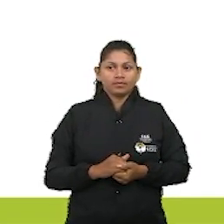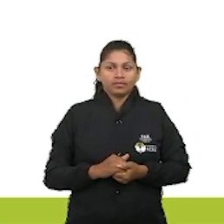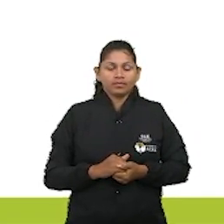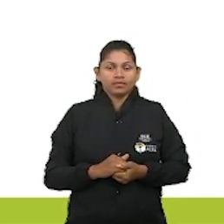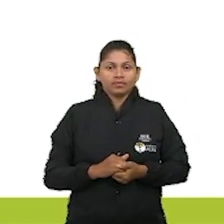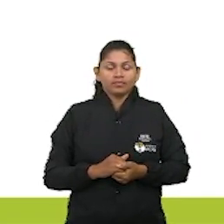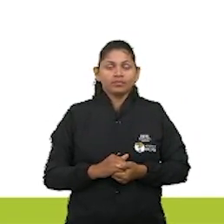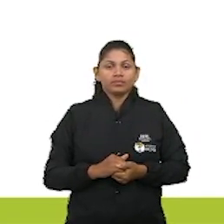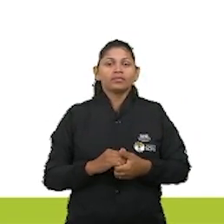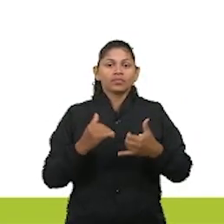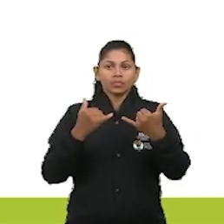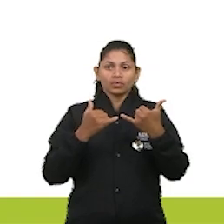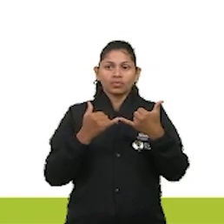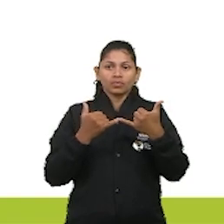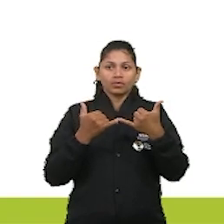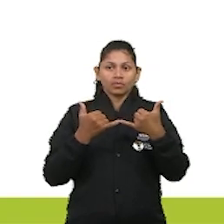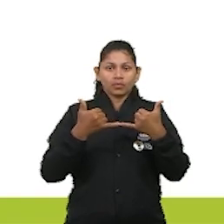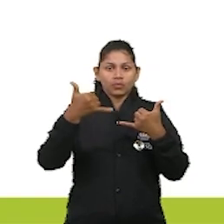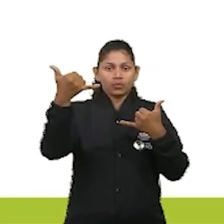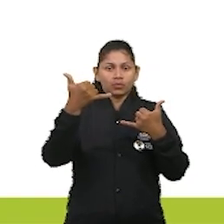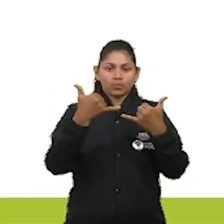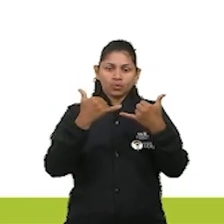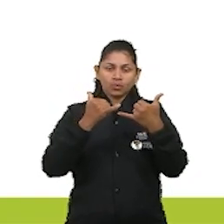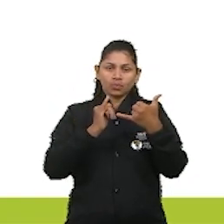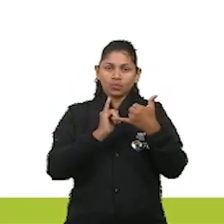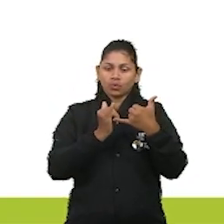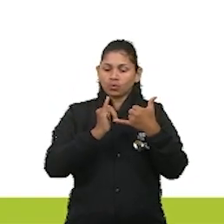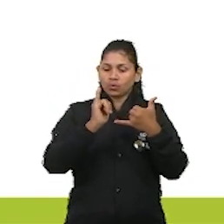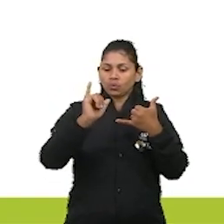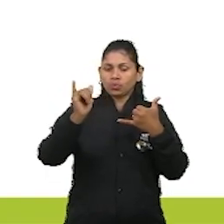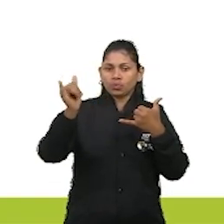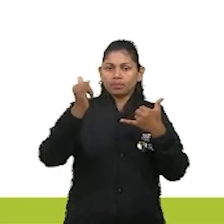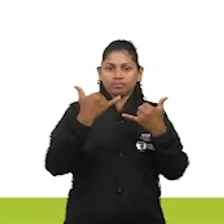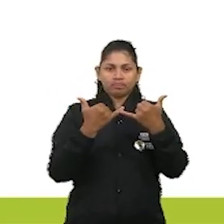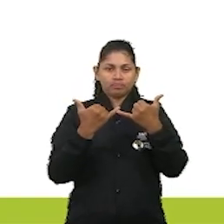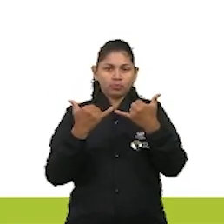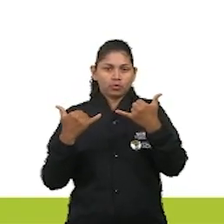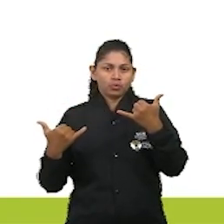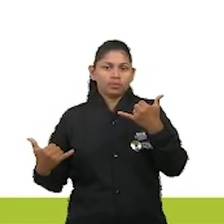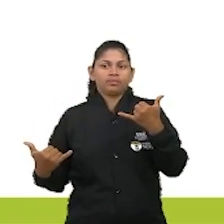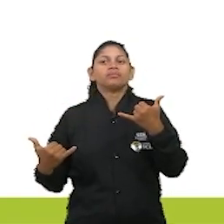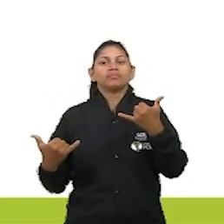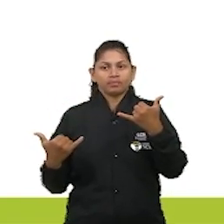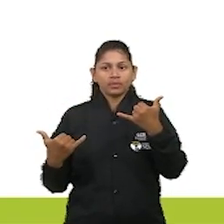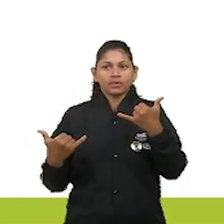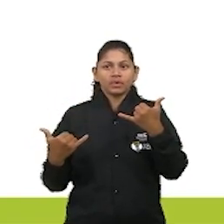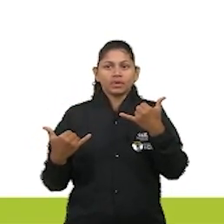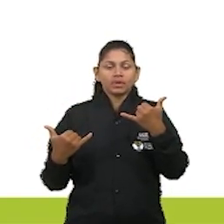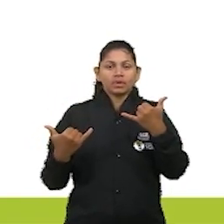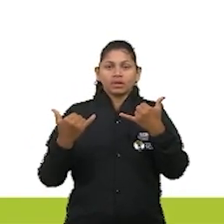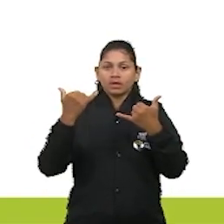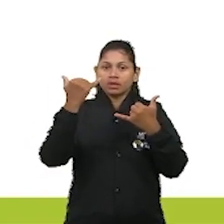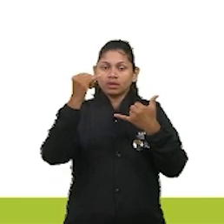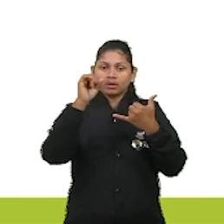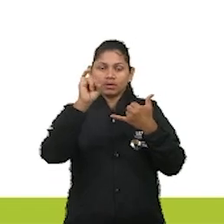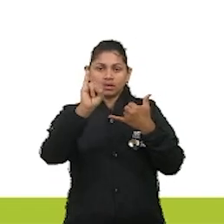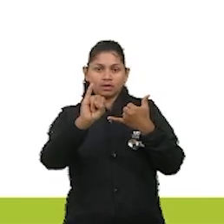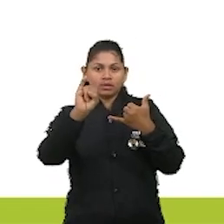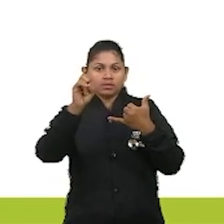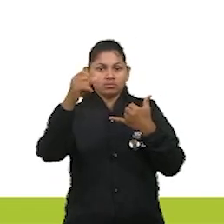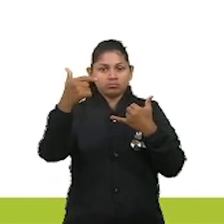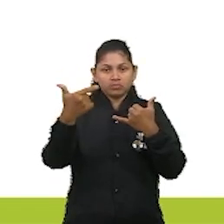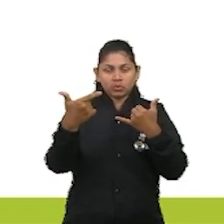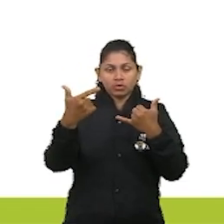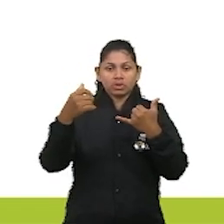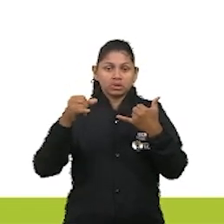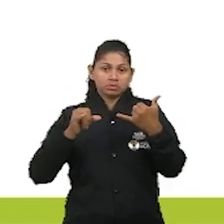2 fios condutores e ela vai se dividindo então em I2 e I3. E aí, como ela se divide então em 3, né, acaba sendo